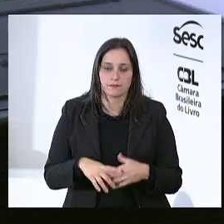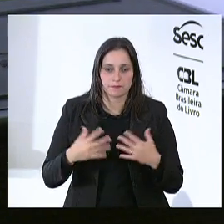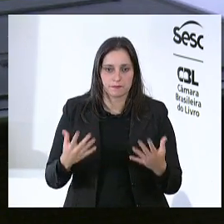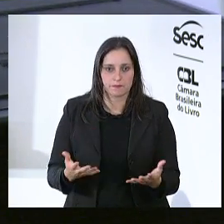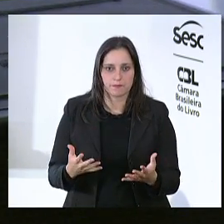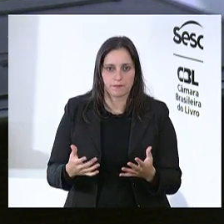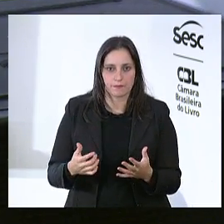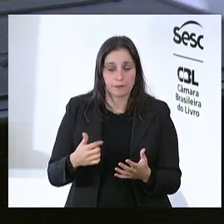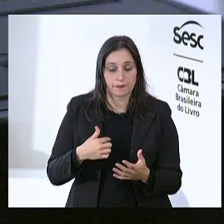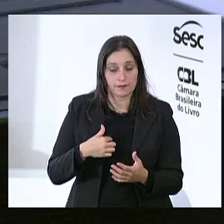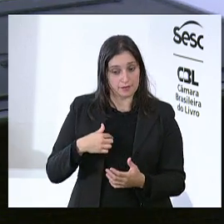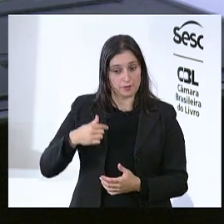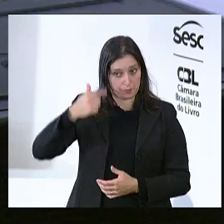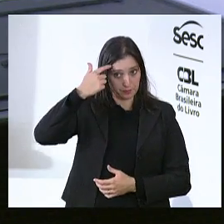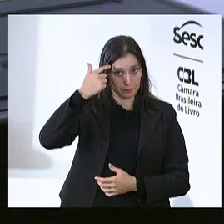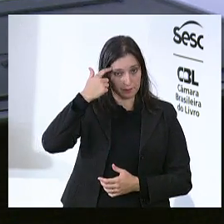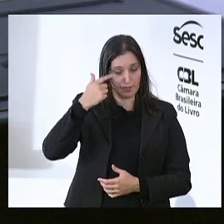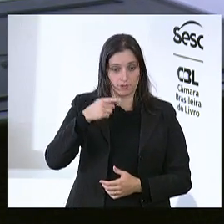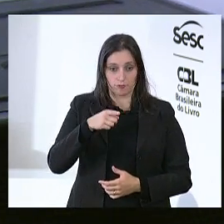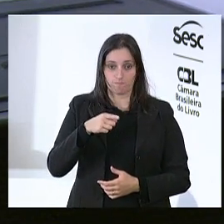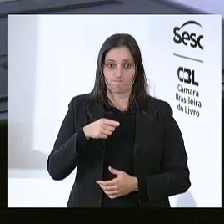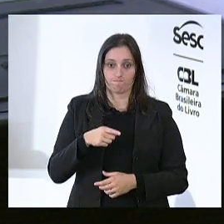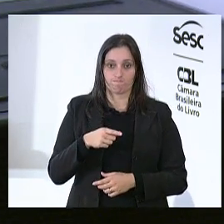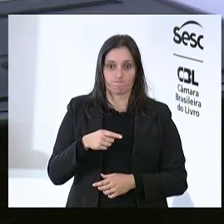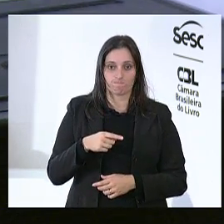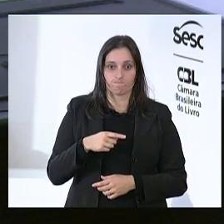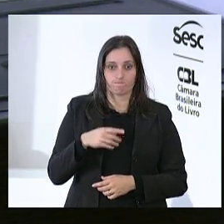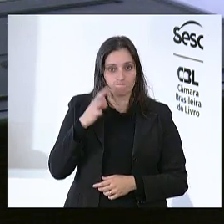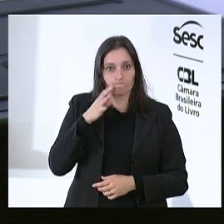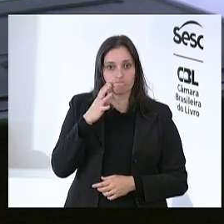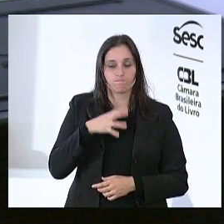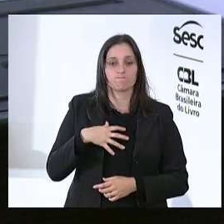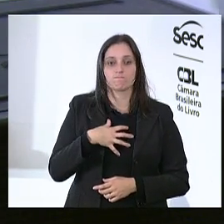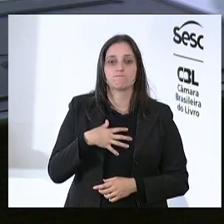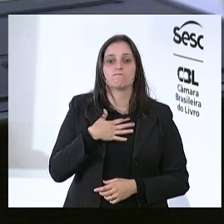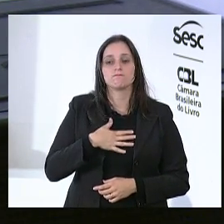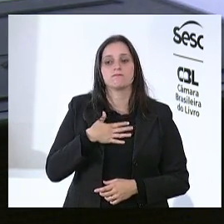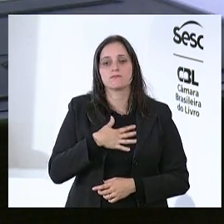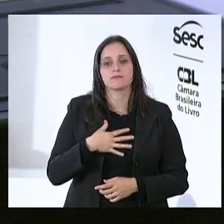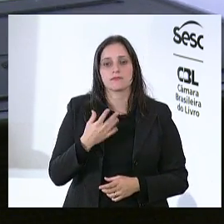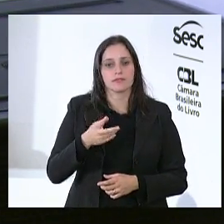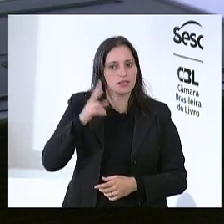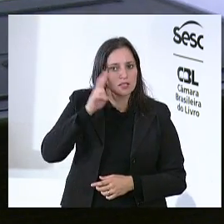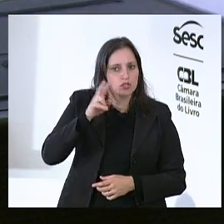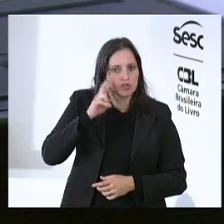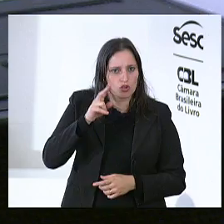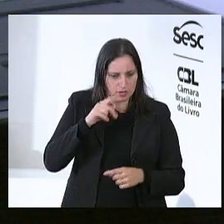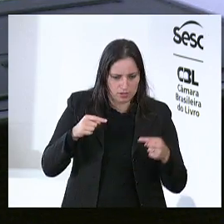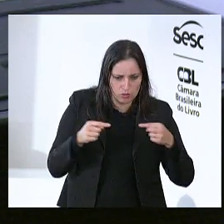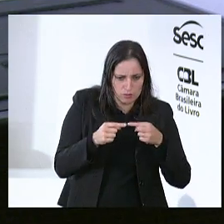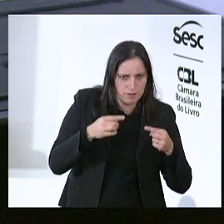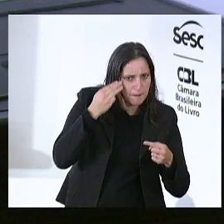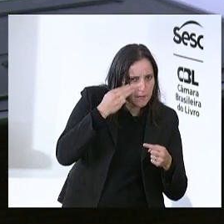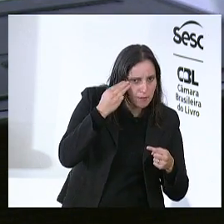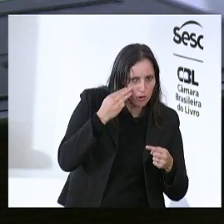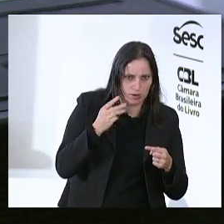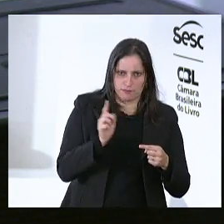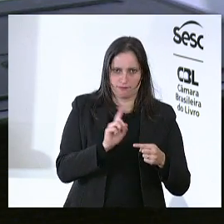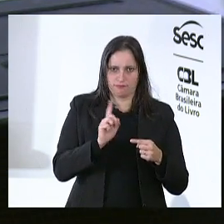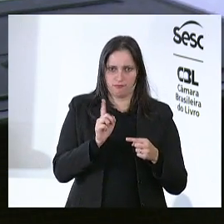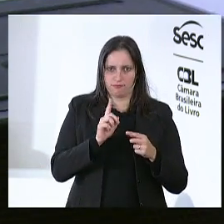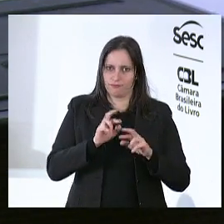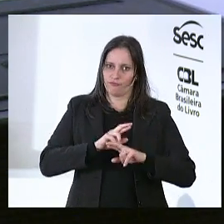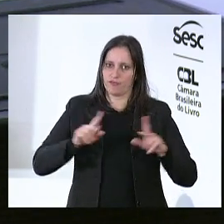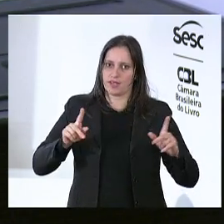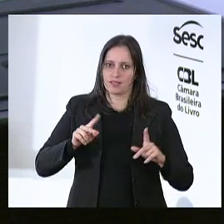Então, o que é muito interessante para o historiador é muito difícil, né? Porque história não é memória, né? A história convive com a